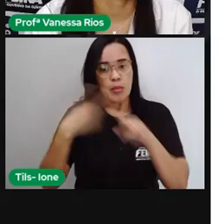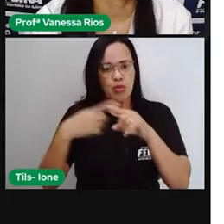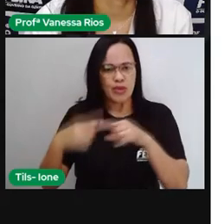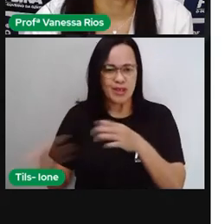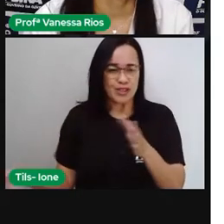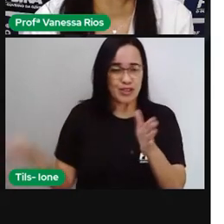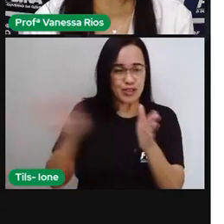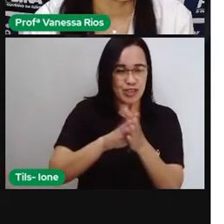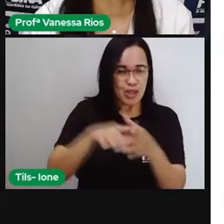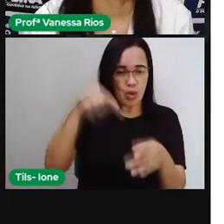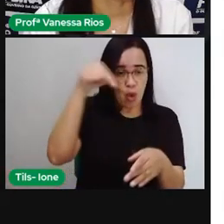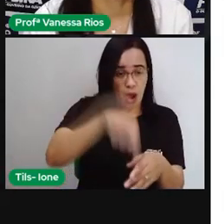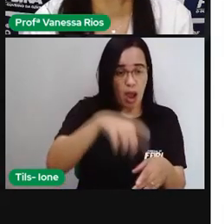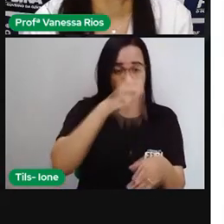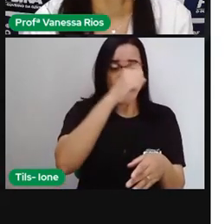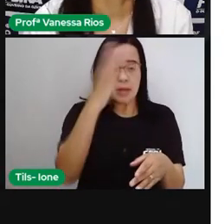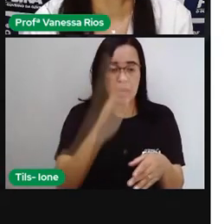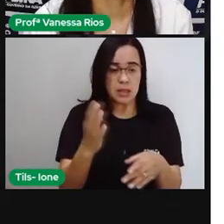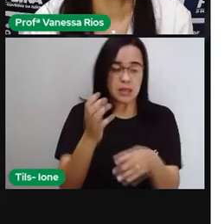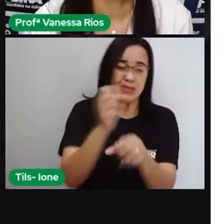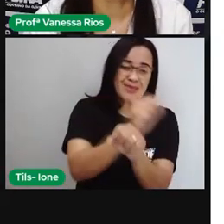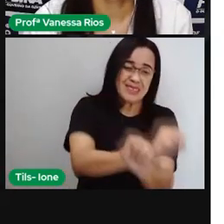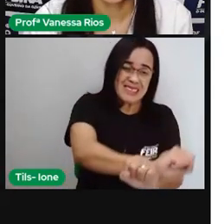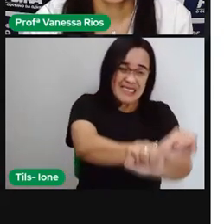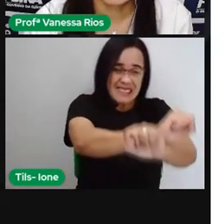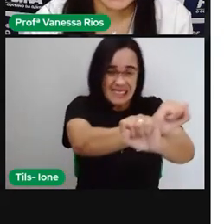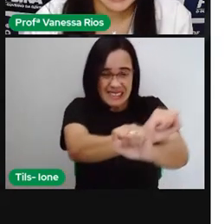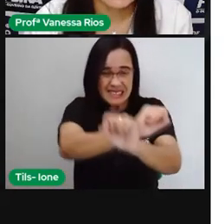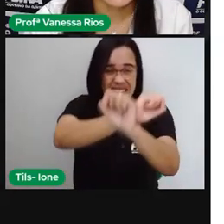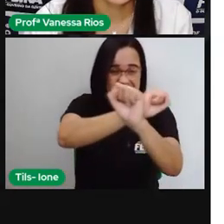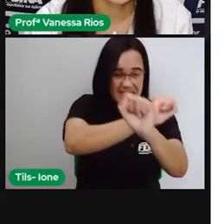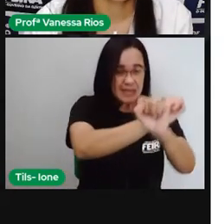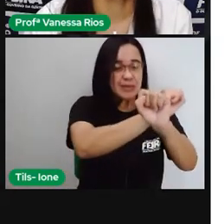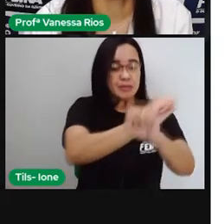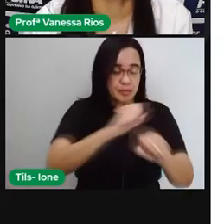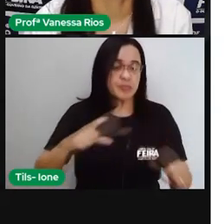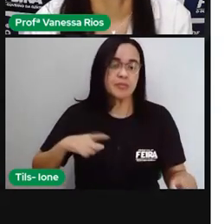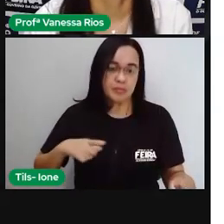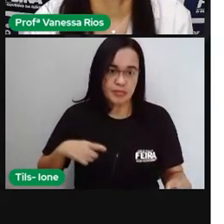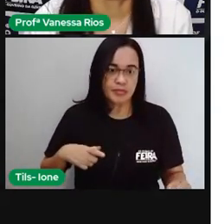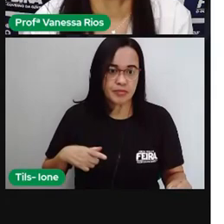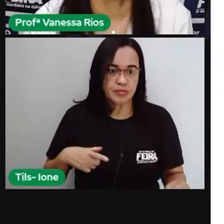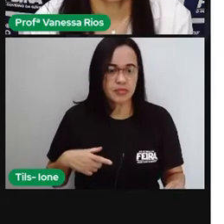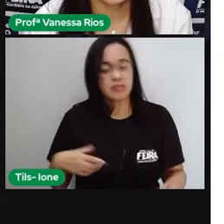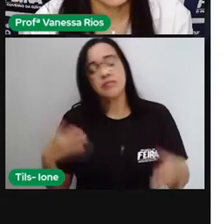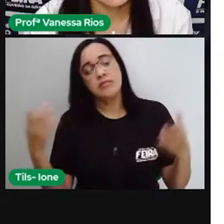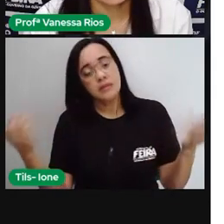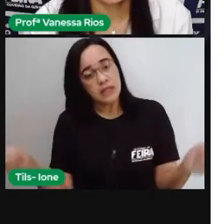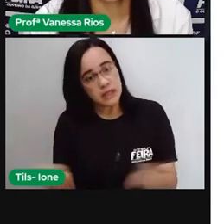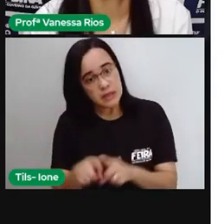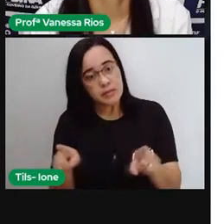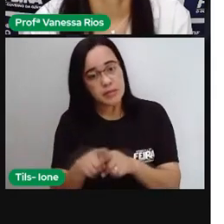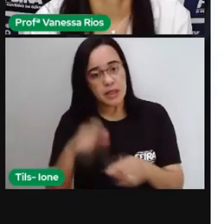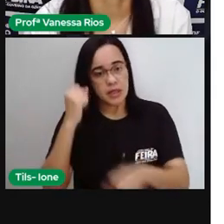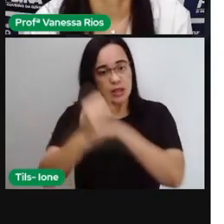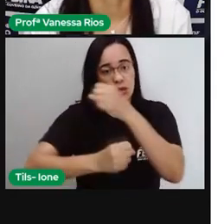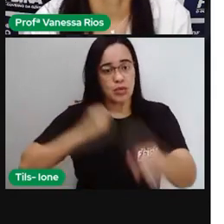escravizados. E aí, chegam também para cá os portugueses, né, que vieram em